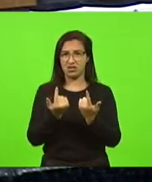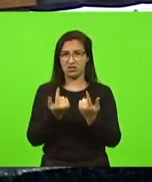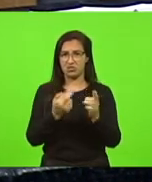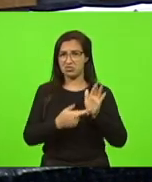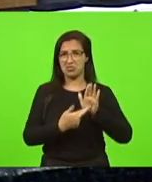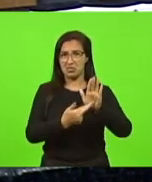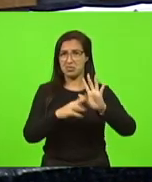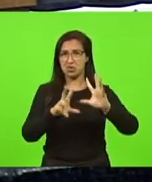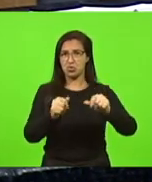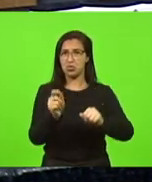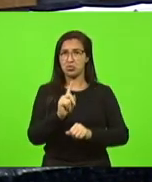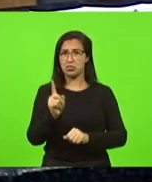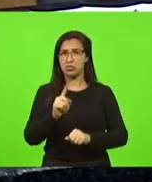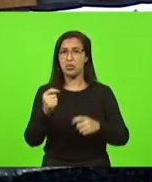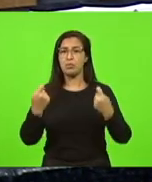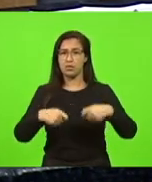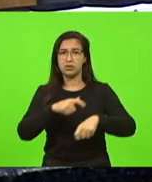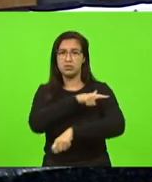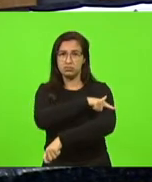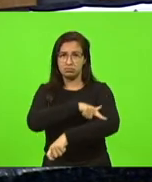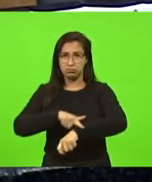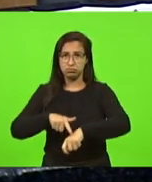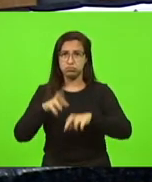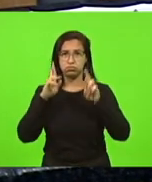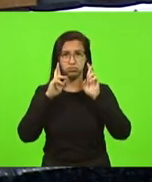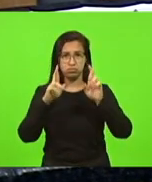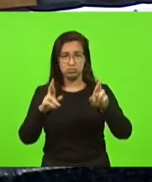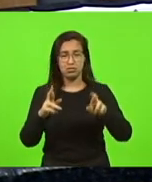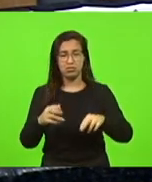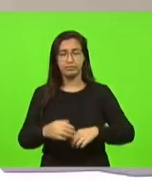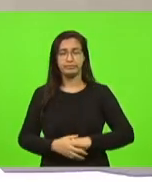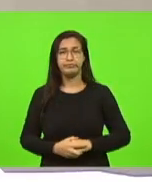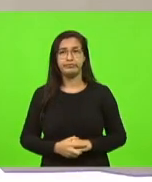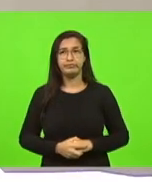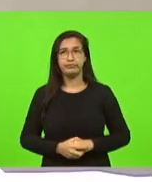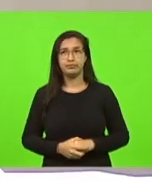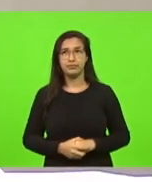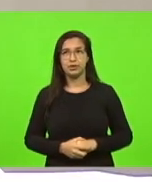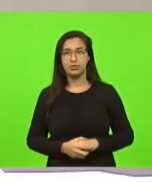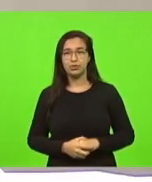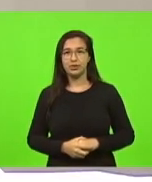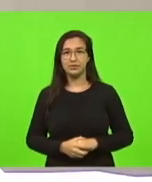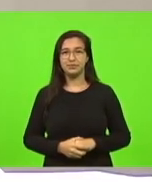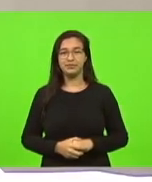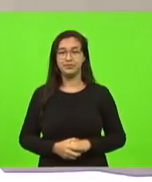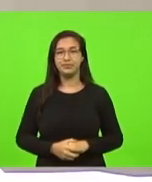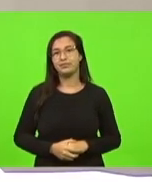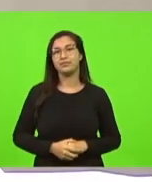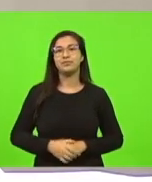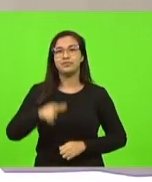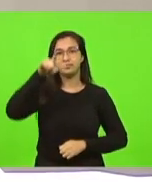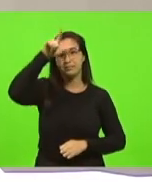todos, que têm educação conosco. Do mais, meu muito obrigado, presidente. Escute a matéria com a palavra o deputado Sargento Lima.